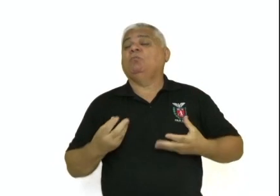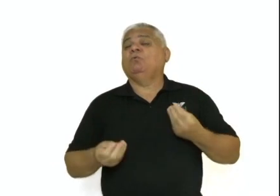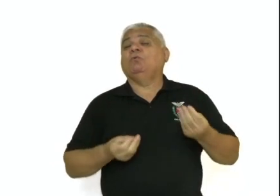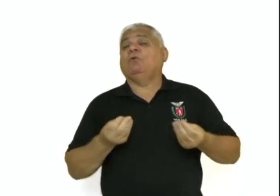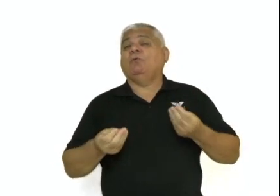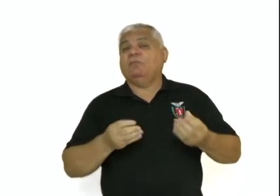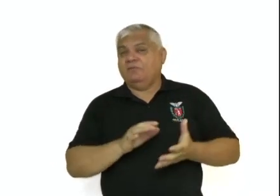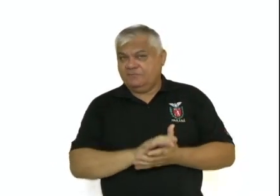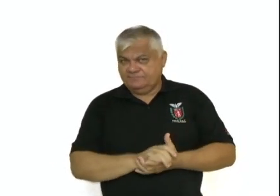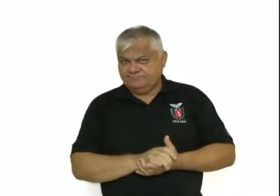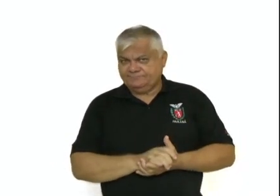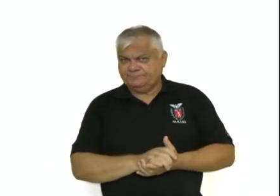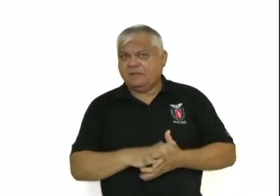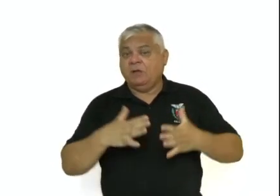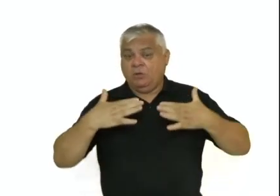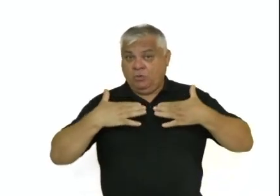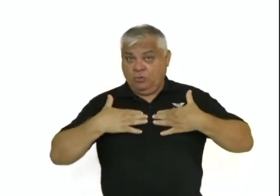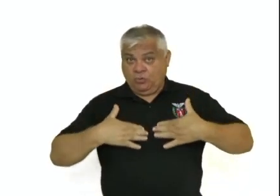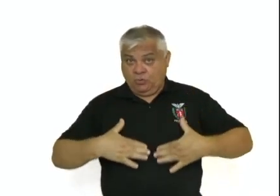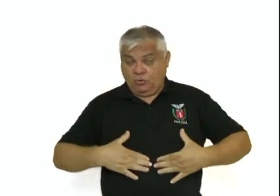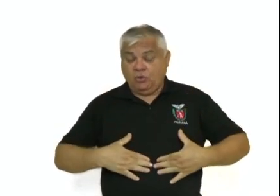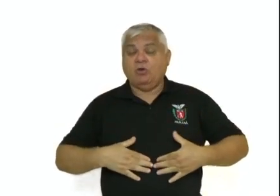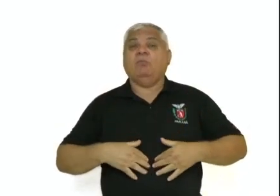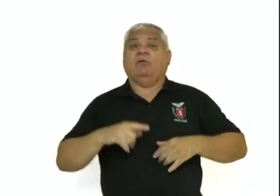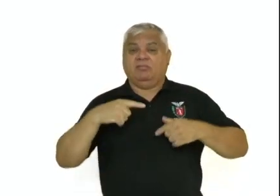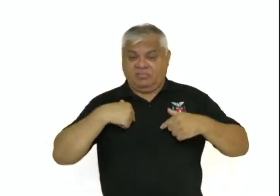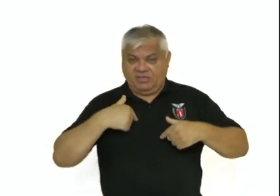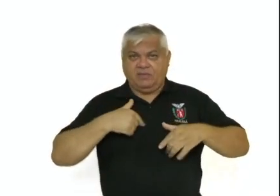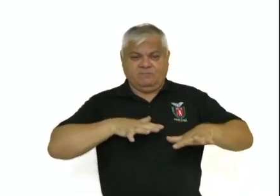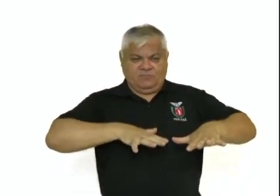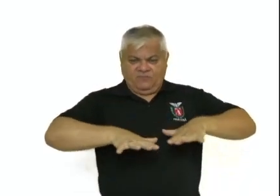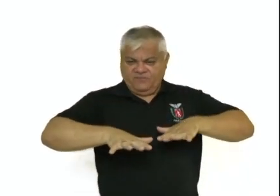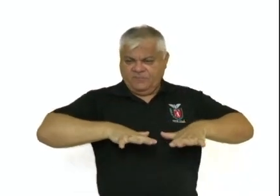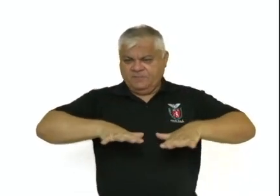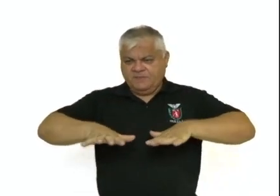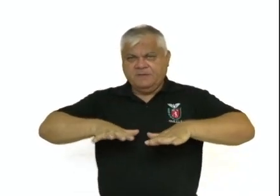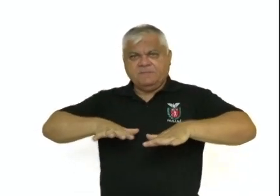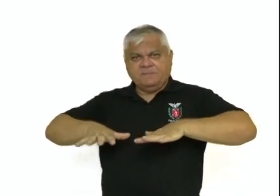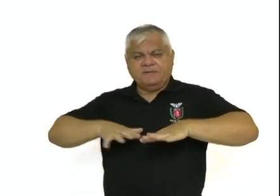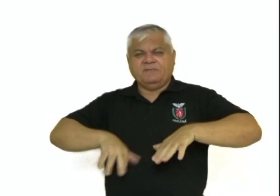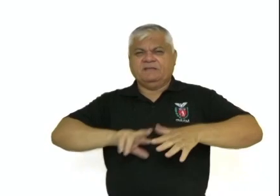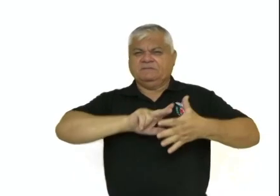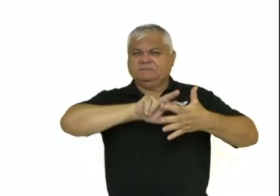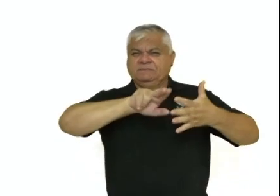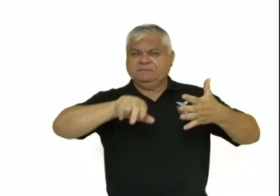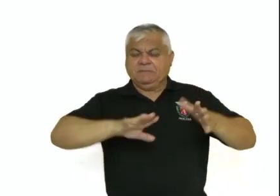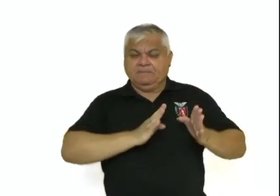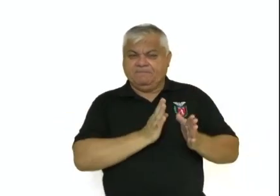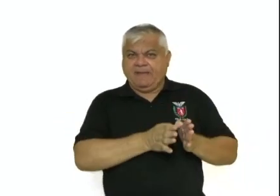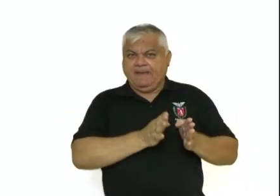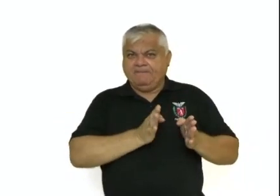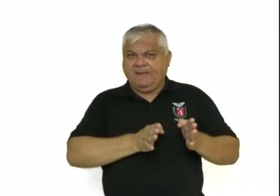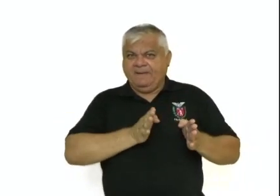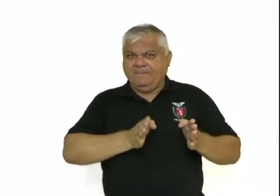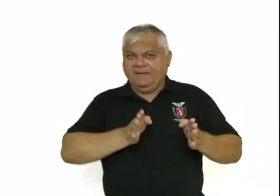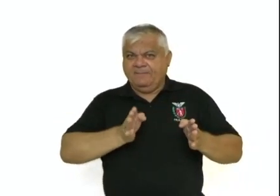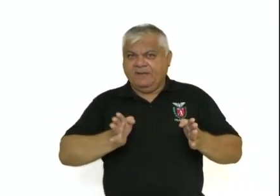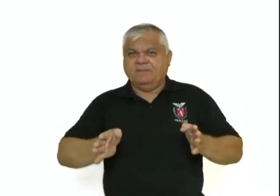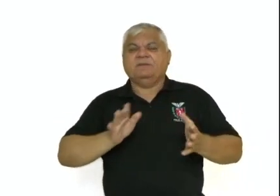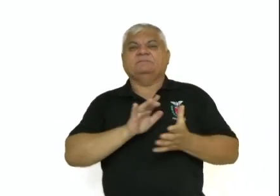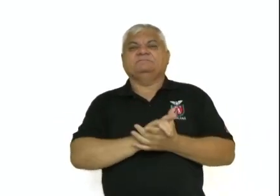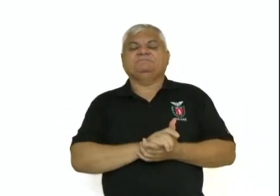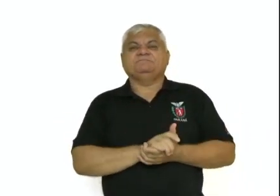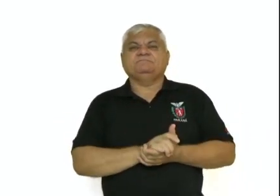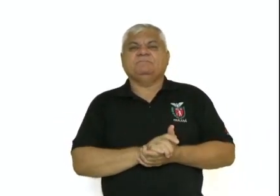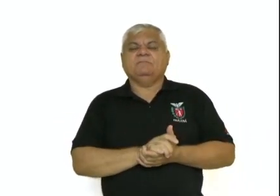nós conversamos um pouquinho do corpo, né? Esse corpo que se movimenta, que tem diversos ritmos. E na dança de salão?